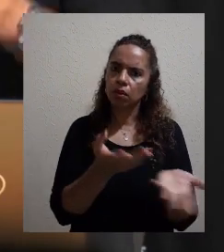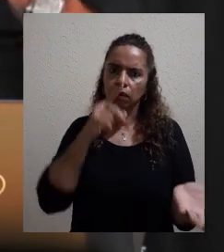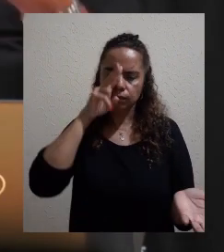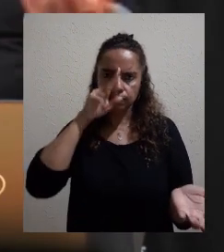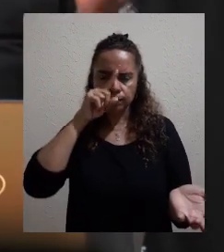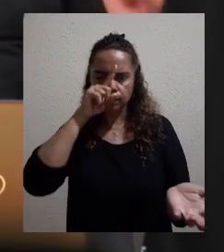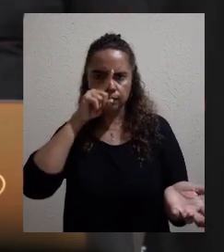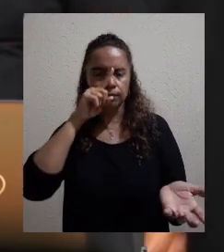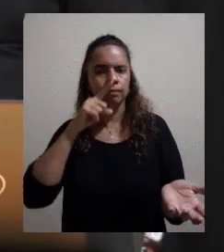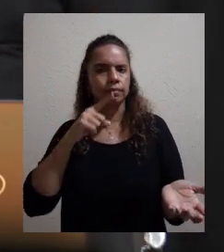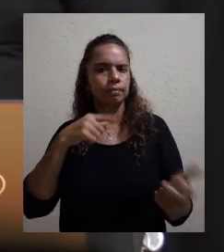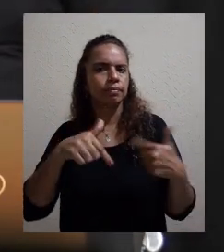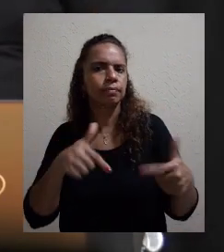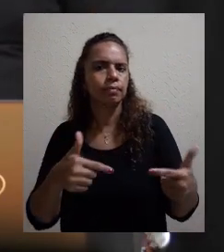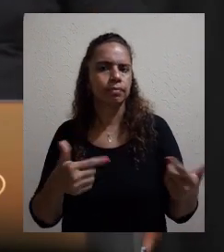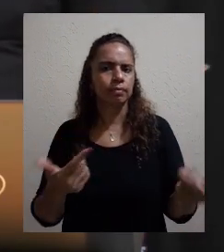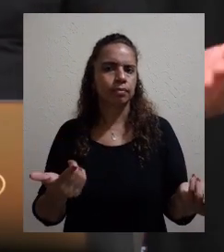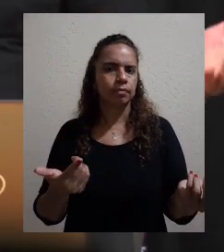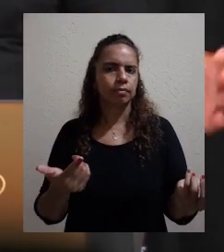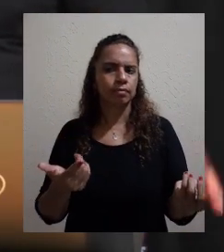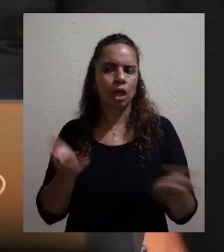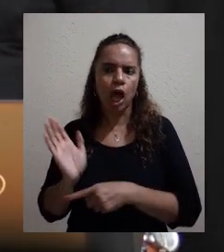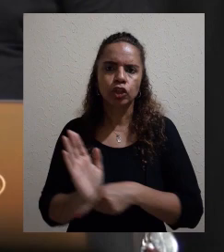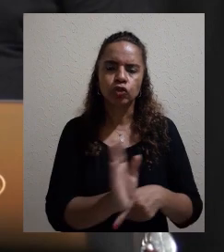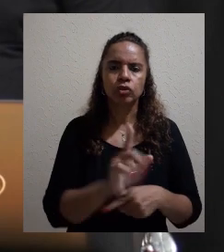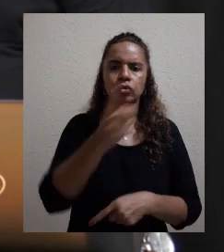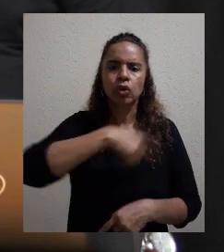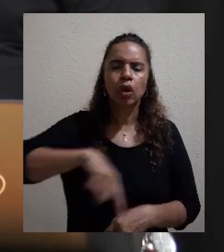de vida para atender a população